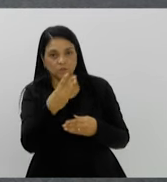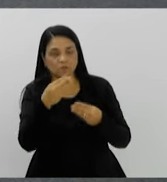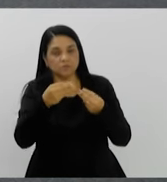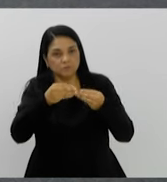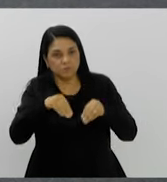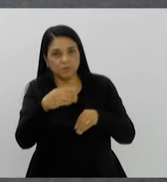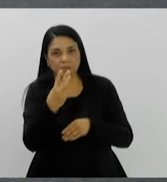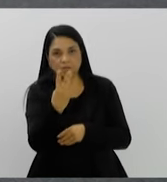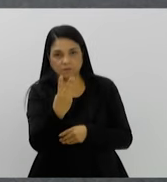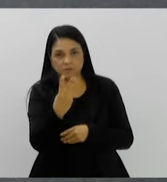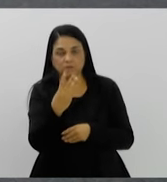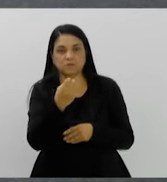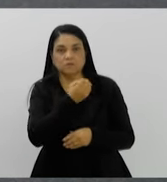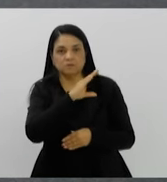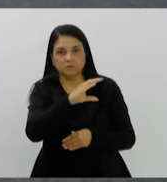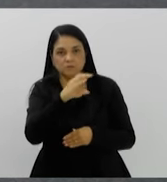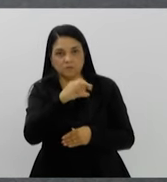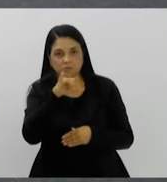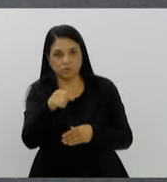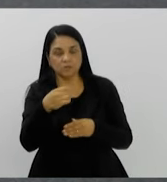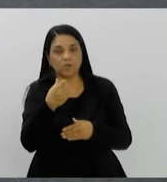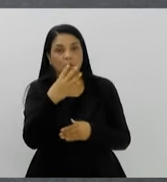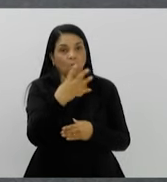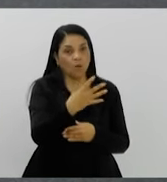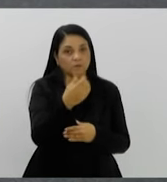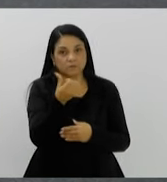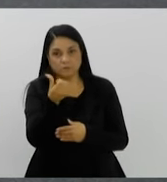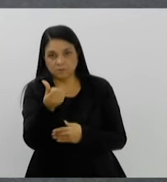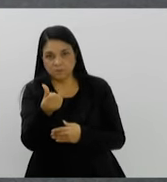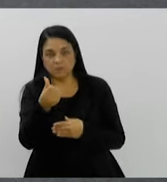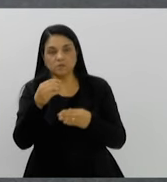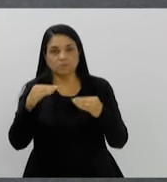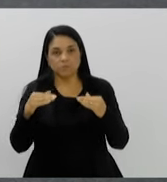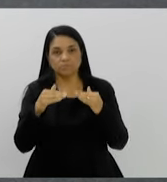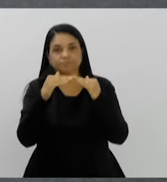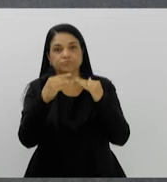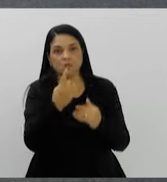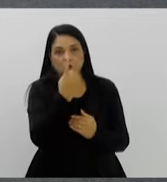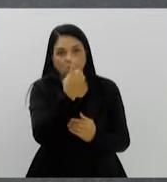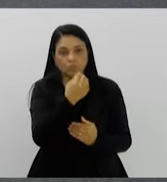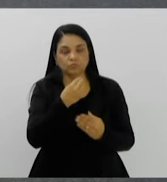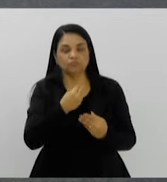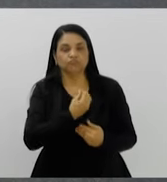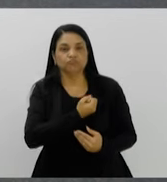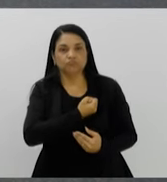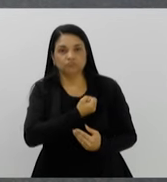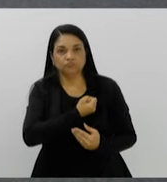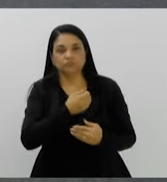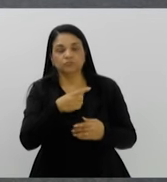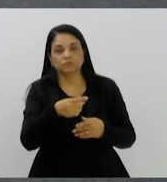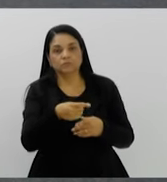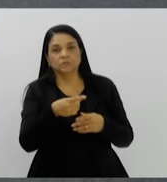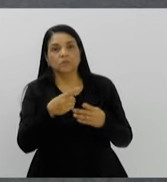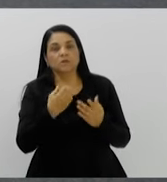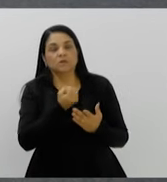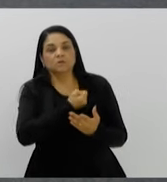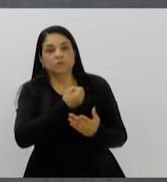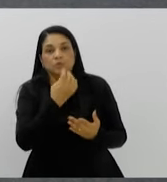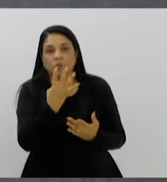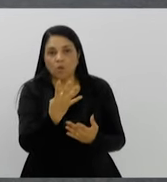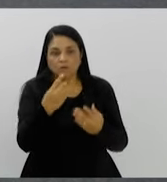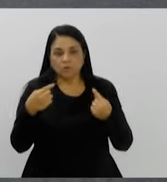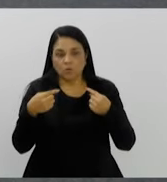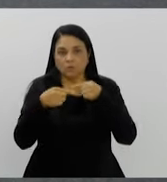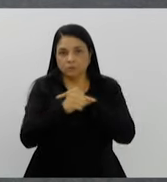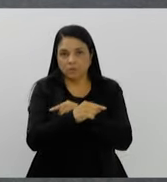ccj números 4 e se pela aprovação da emenda 1 de plenário e número sete pela Emenda número 4 da ccj